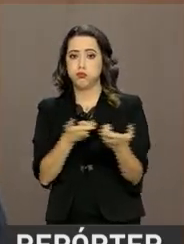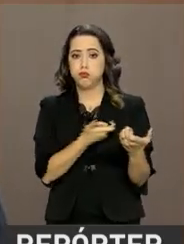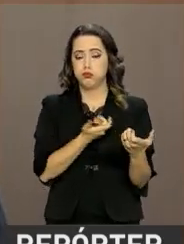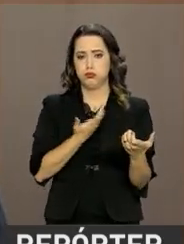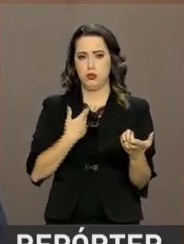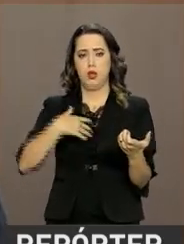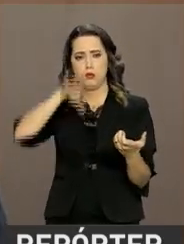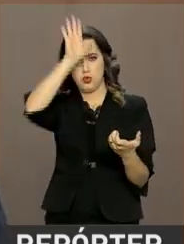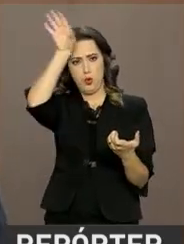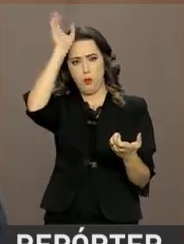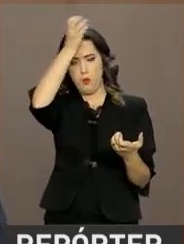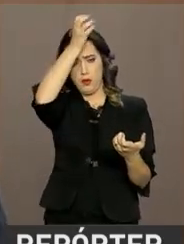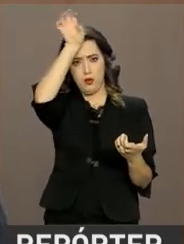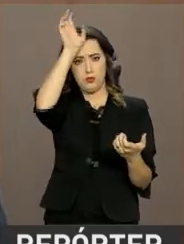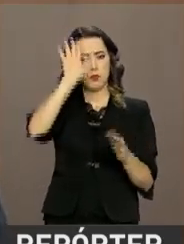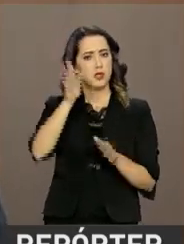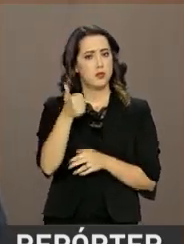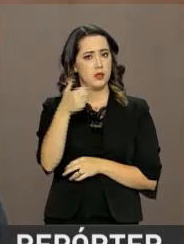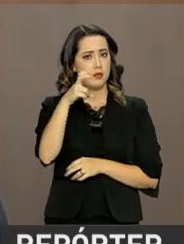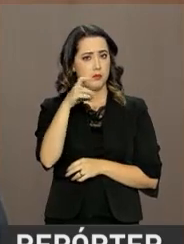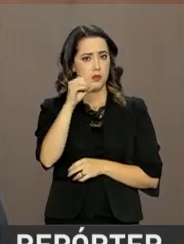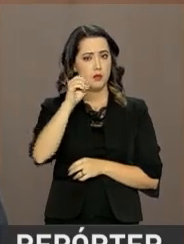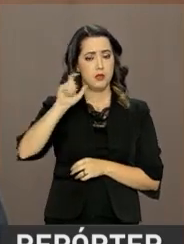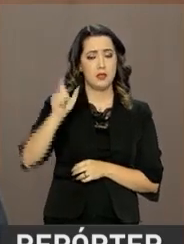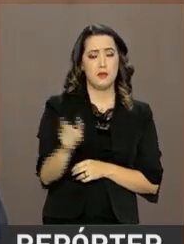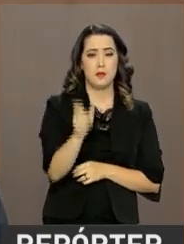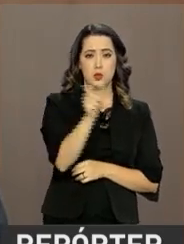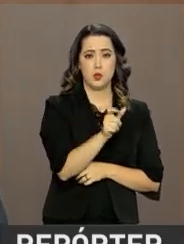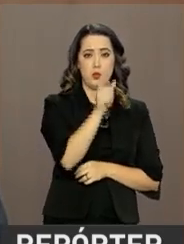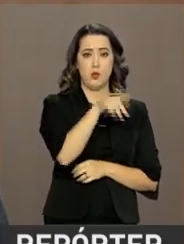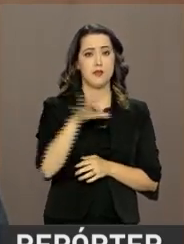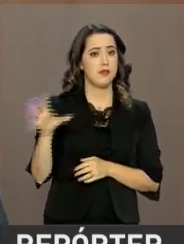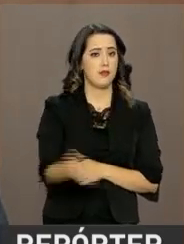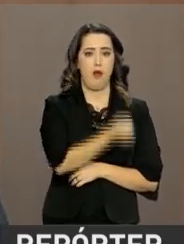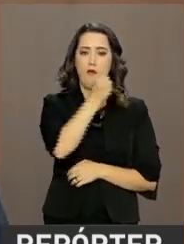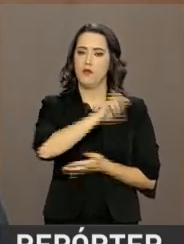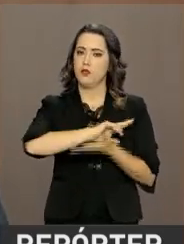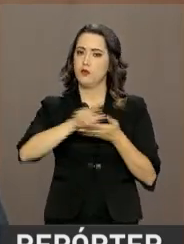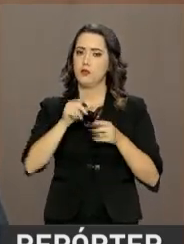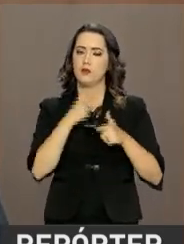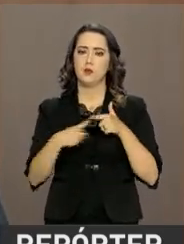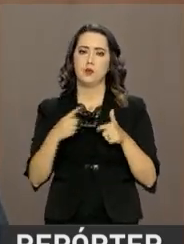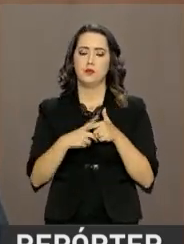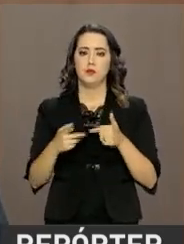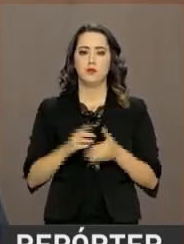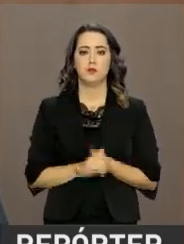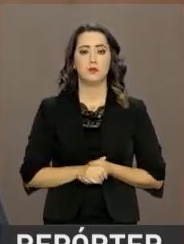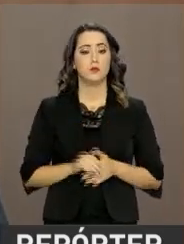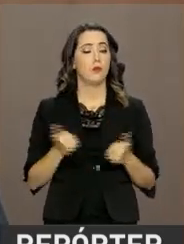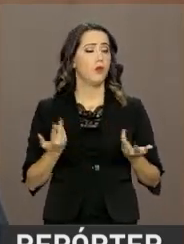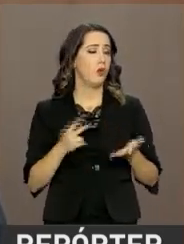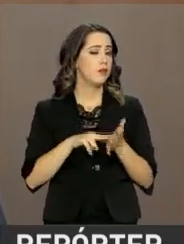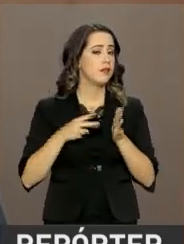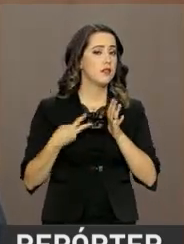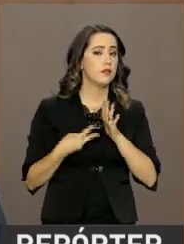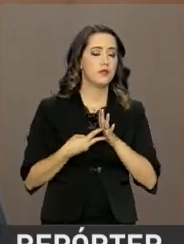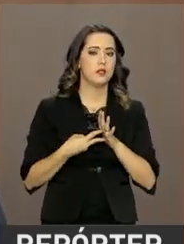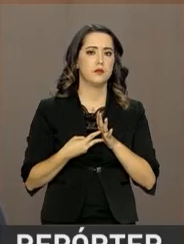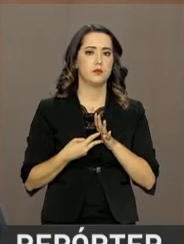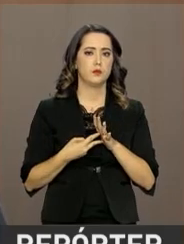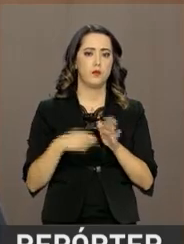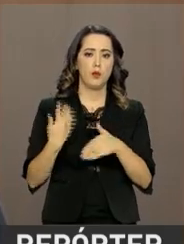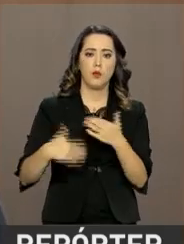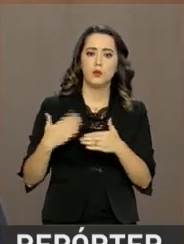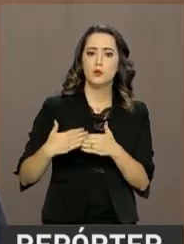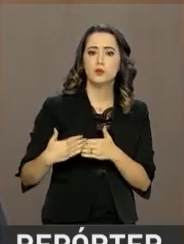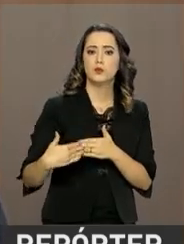1 a 1500 pessoas foram salvas em sinistros diverso isso representa um